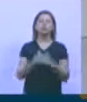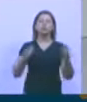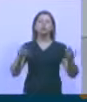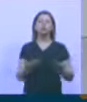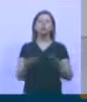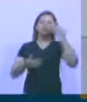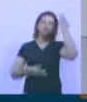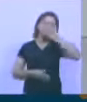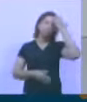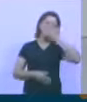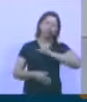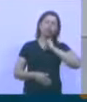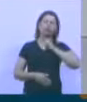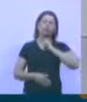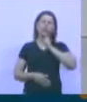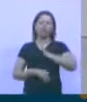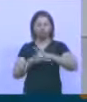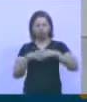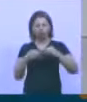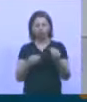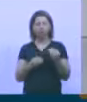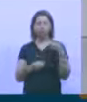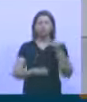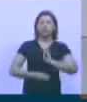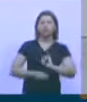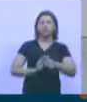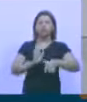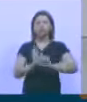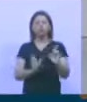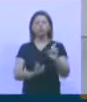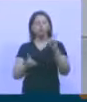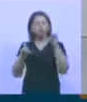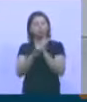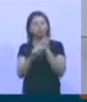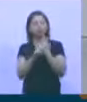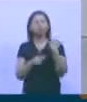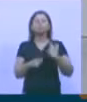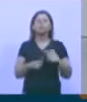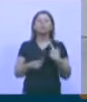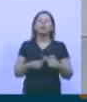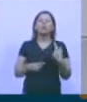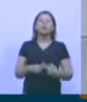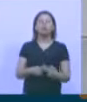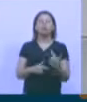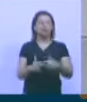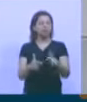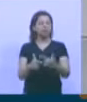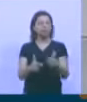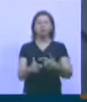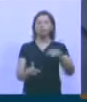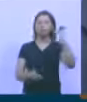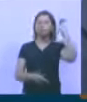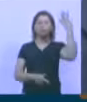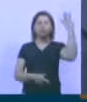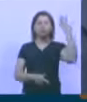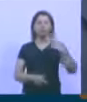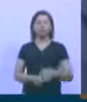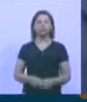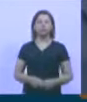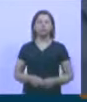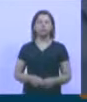vi nenhum caso de cura sem antes descobrir a raiz daquele problema. Yesterday we had